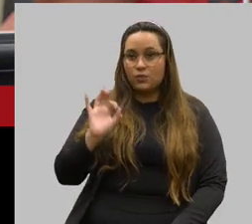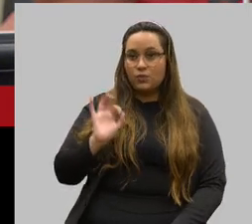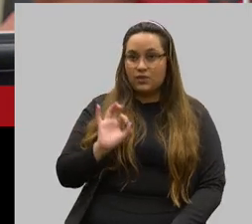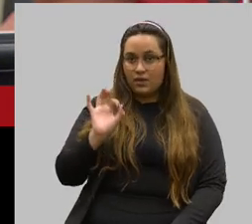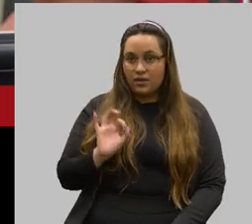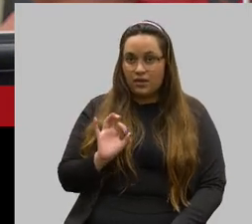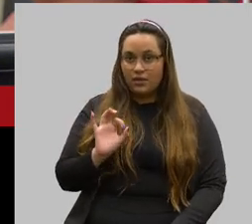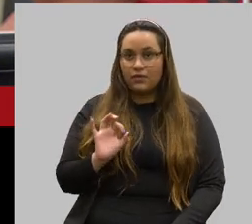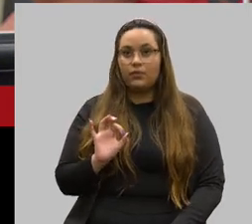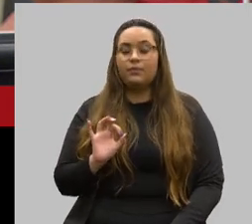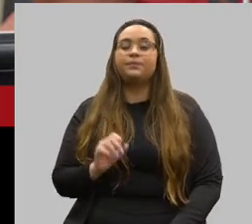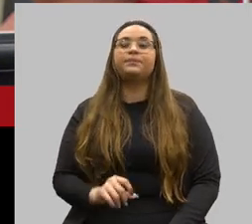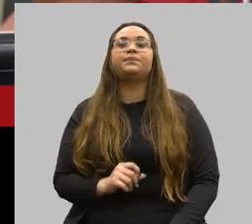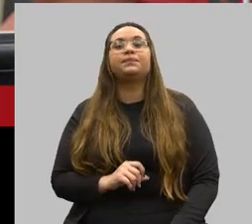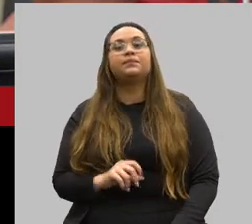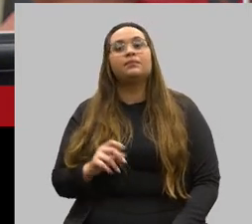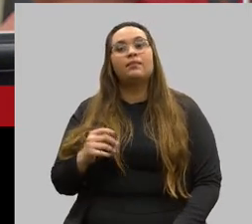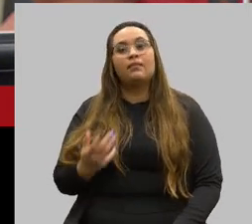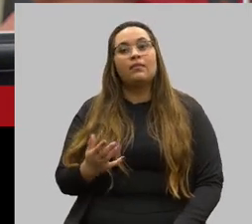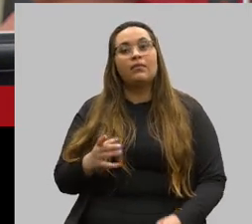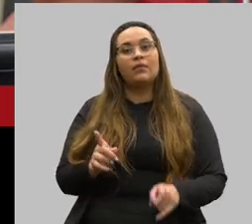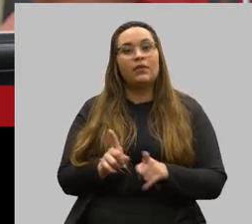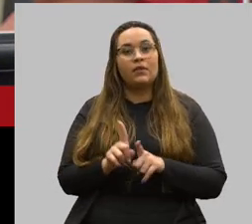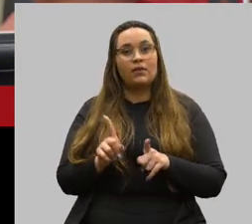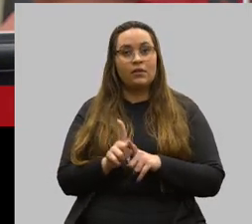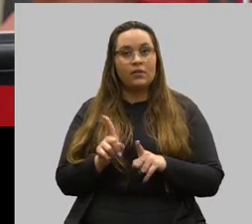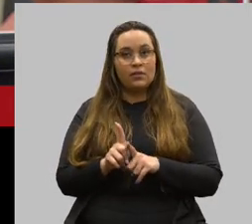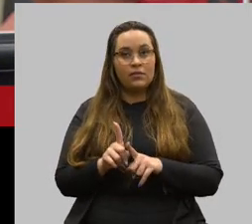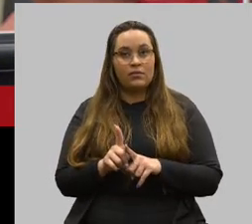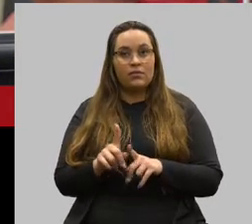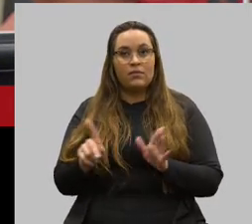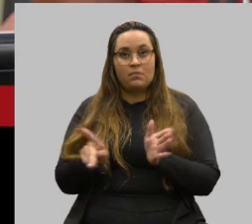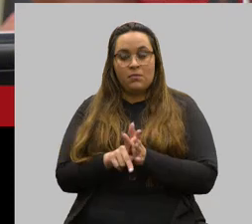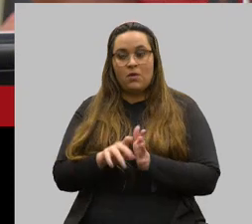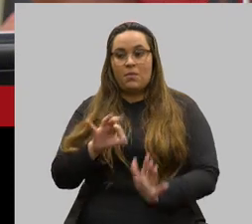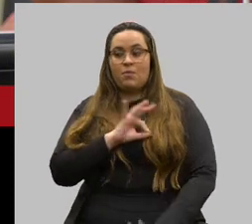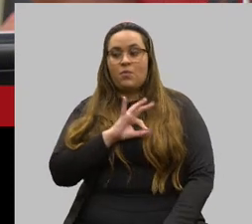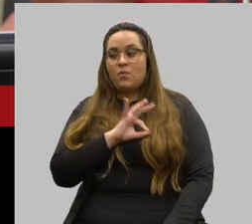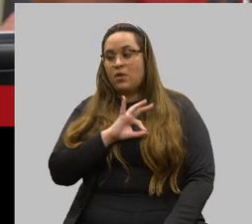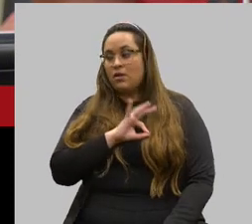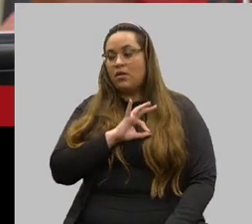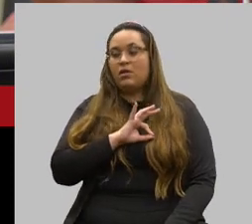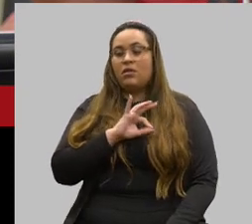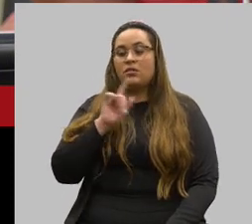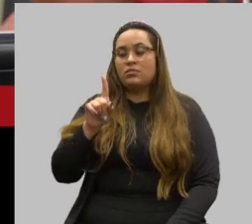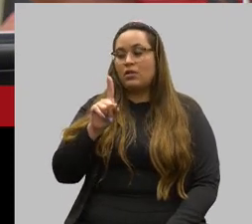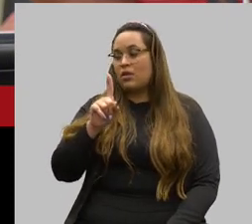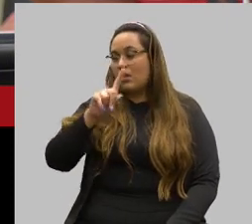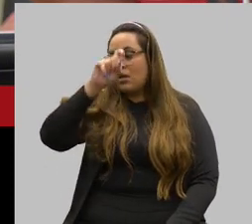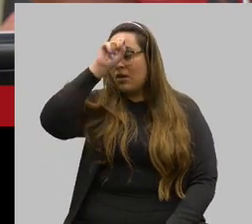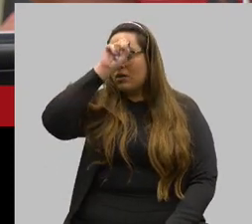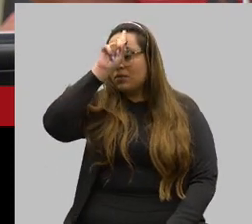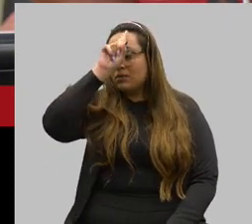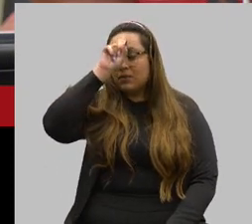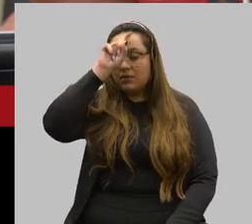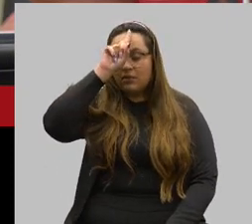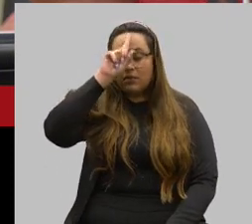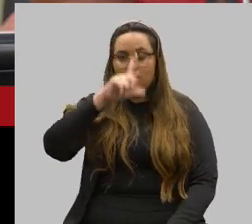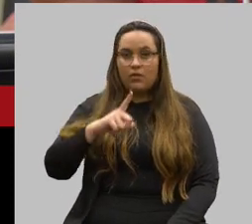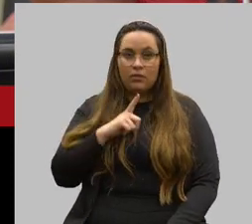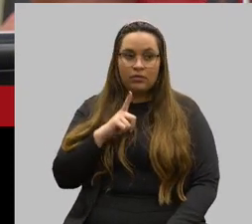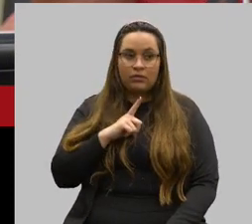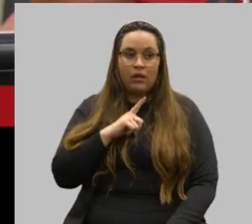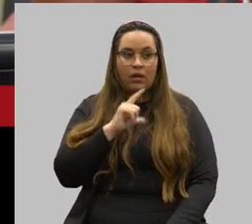né e aportamos inclusive no próprio hospital da polícia civil e equipamos as cozinhas de todas as